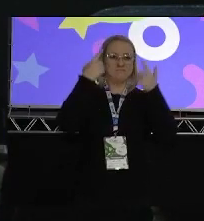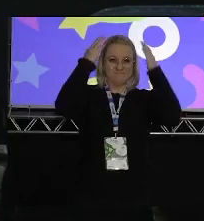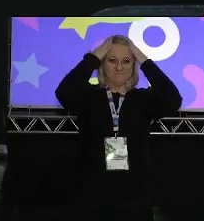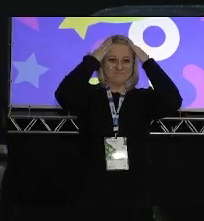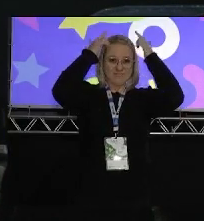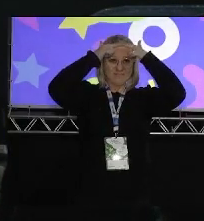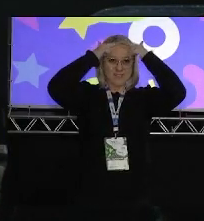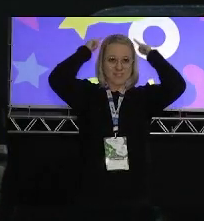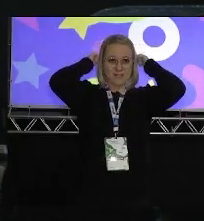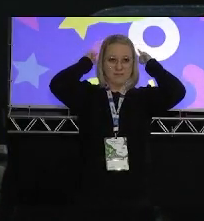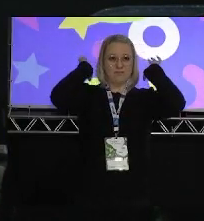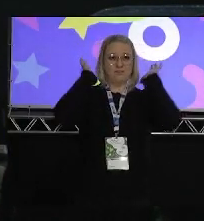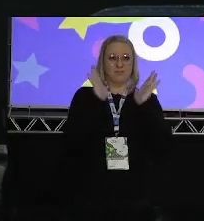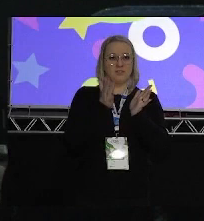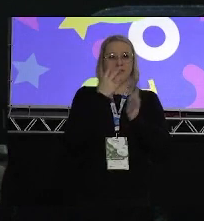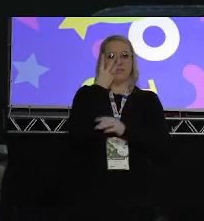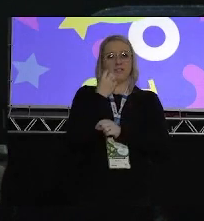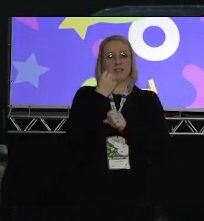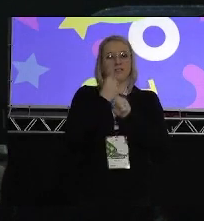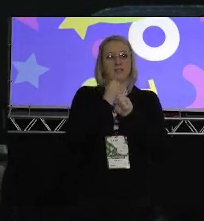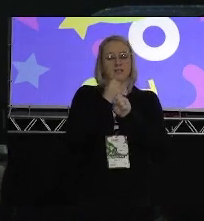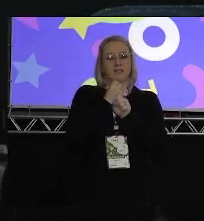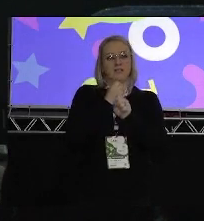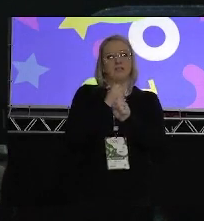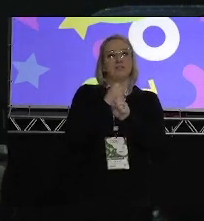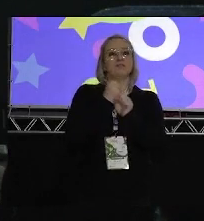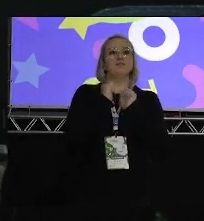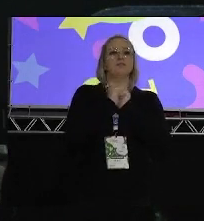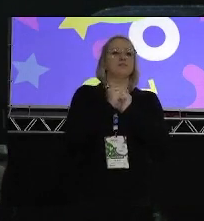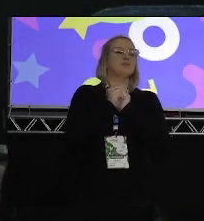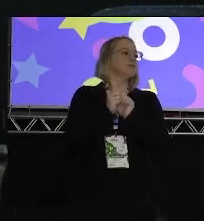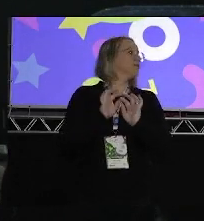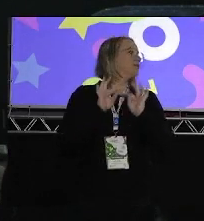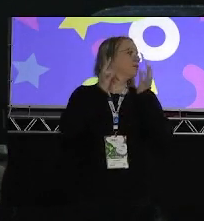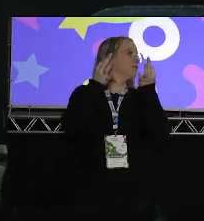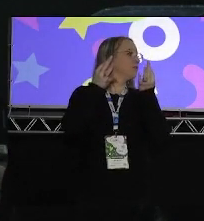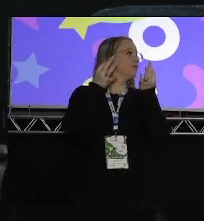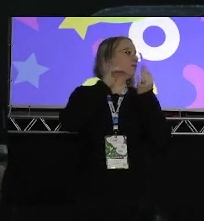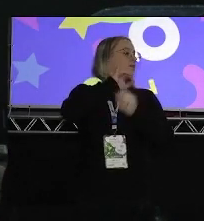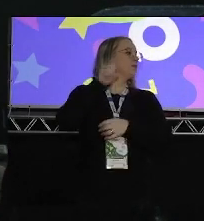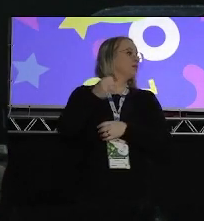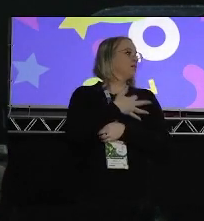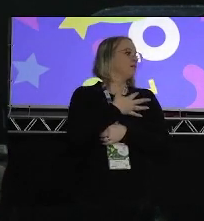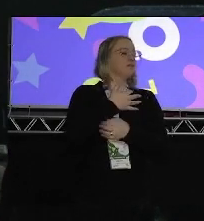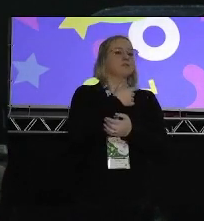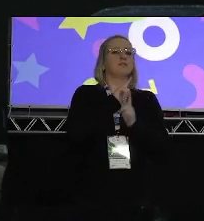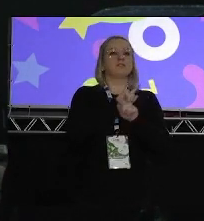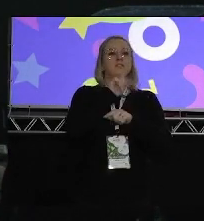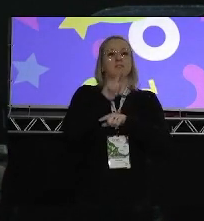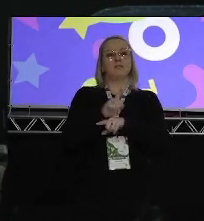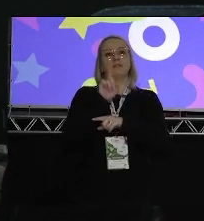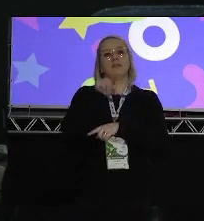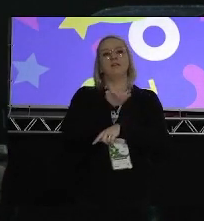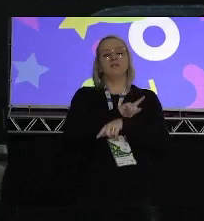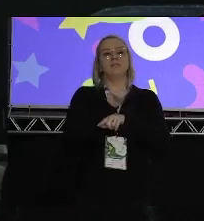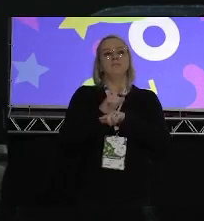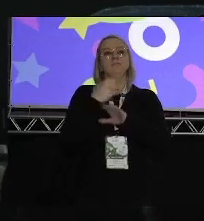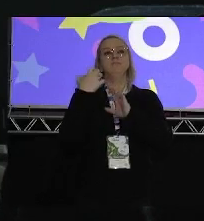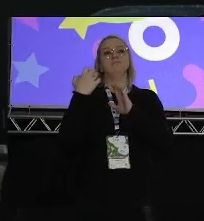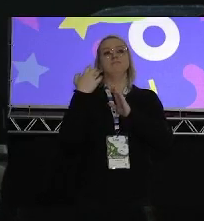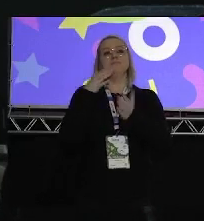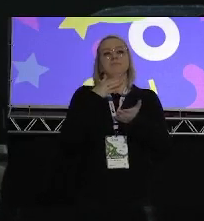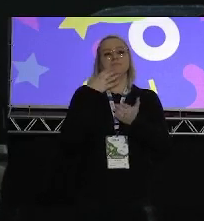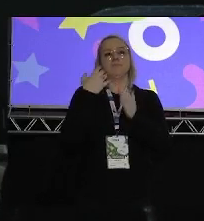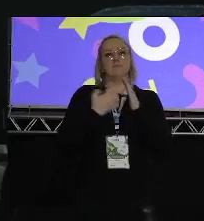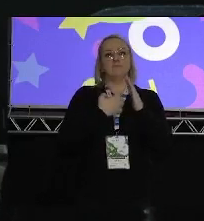né? 30 anos já que eu atuo na área de tecnologia, inovação, gestão, né? A minha base de formação é gestão empresarial e depois fui